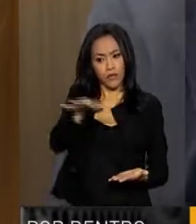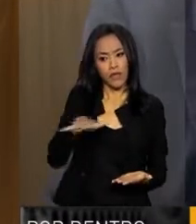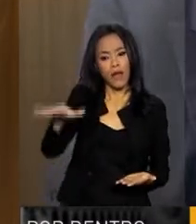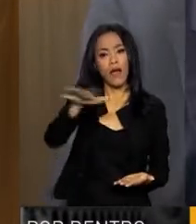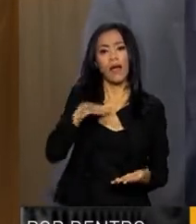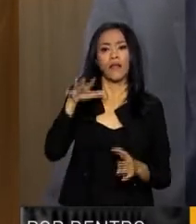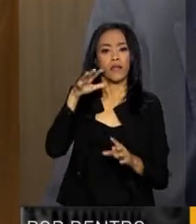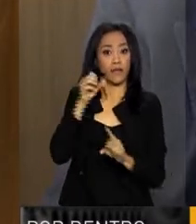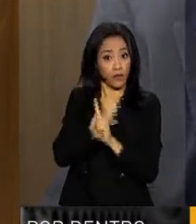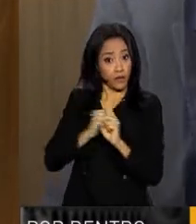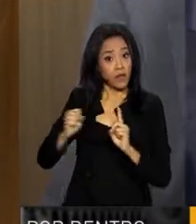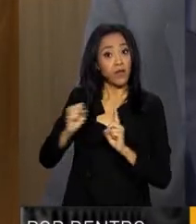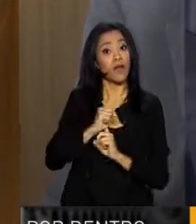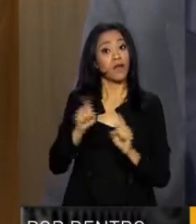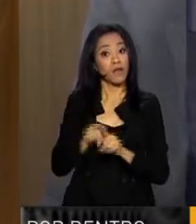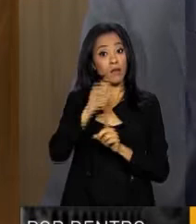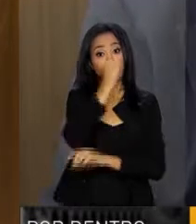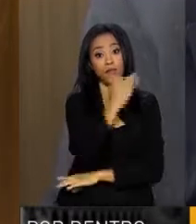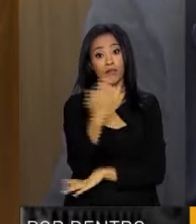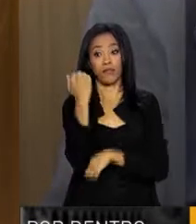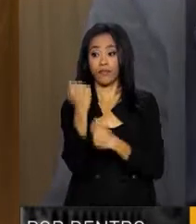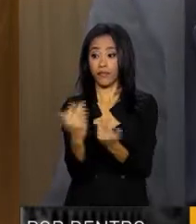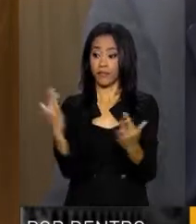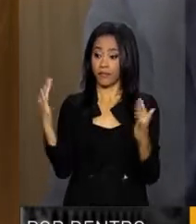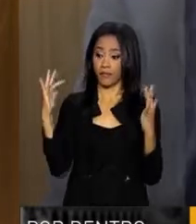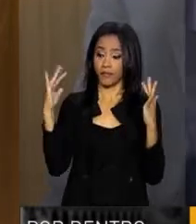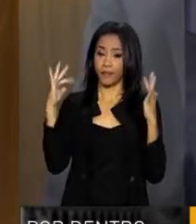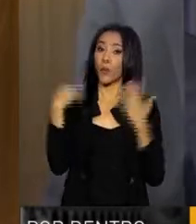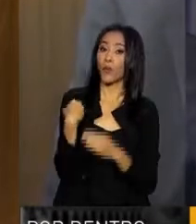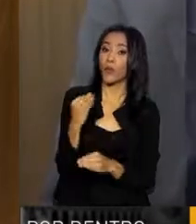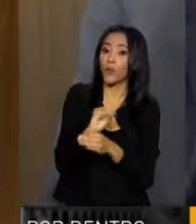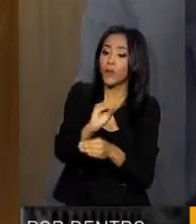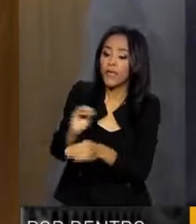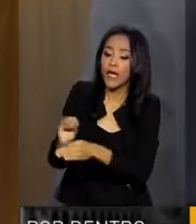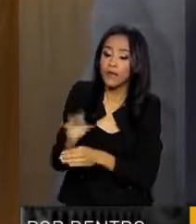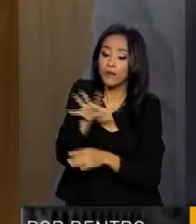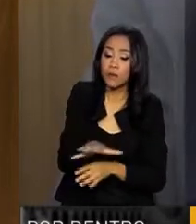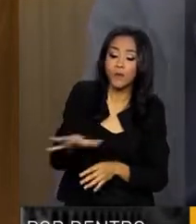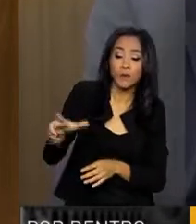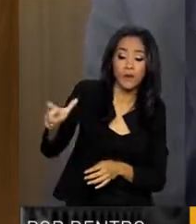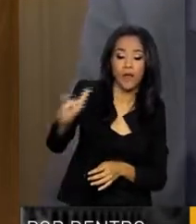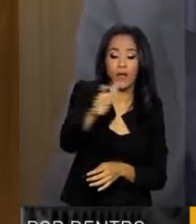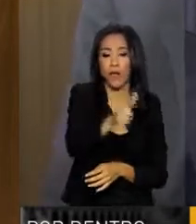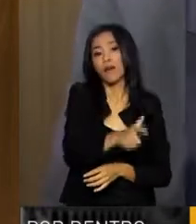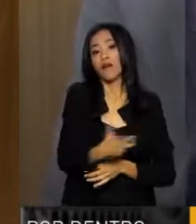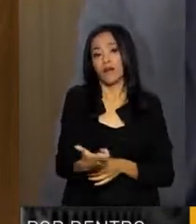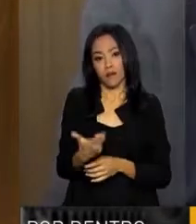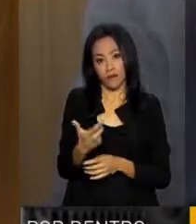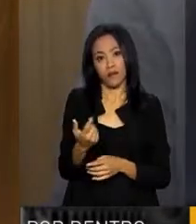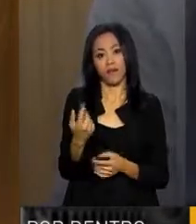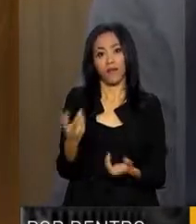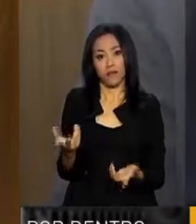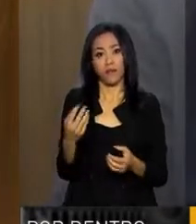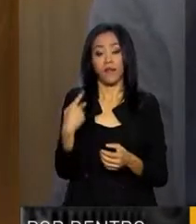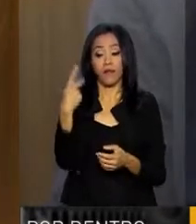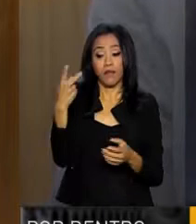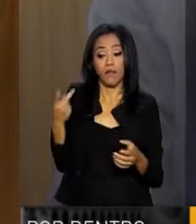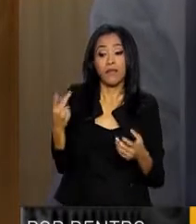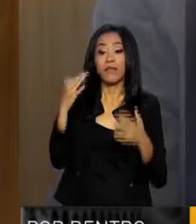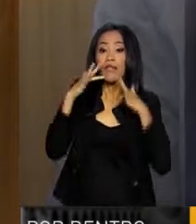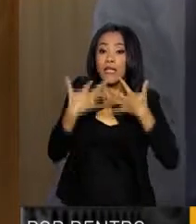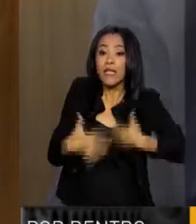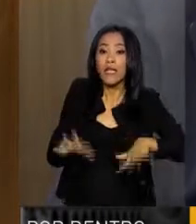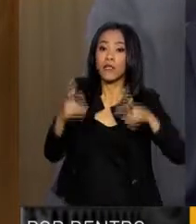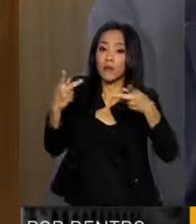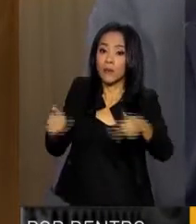a proteção das áreas de preservação permanente a manutenção da reserva legal elas exigem